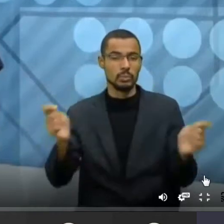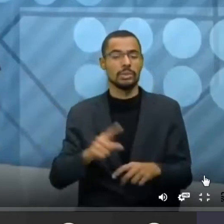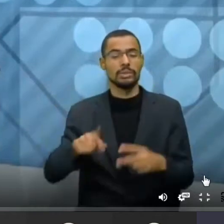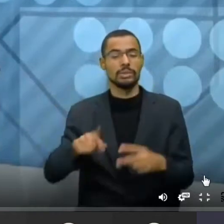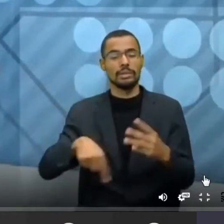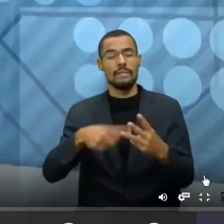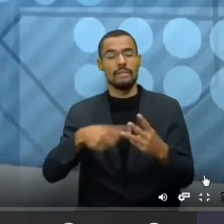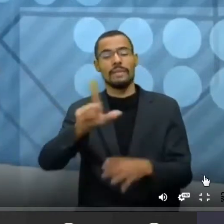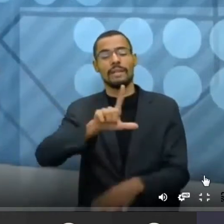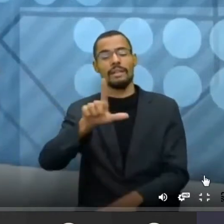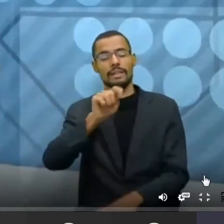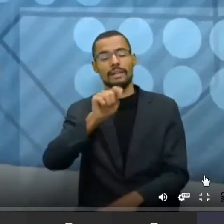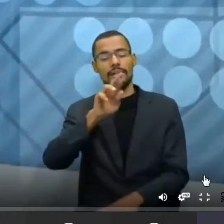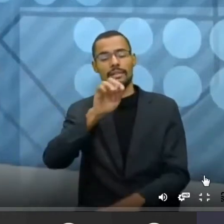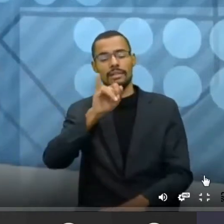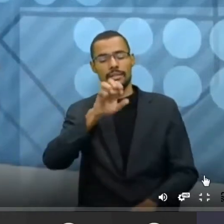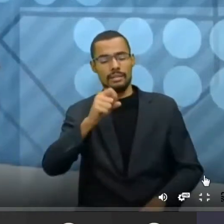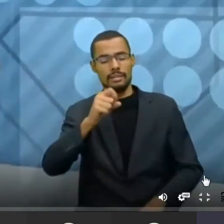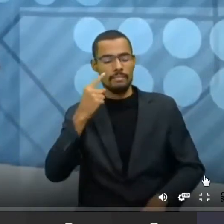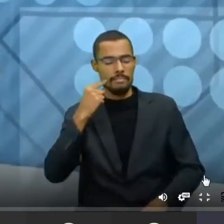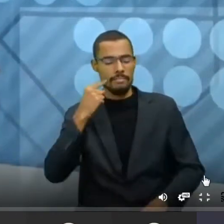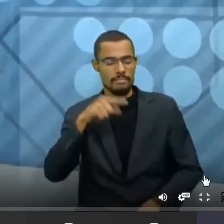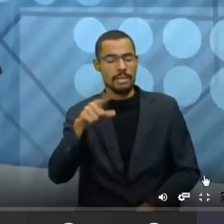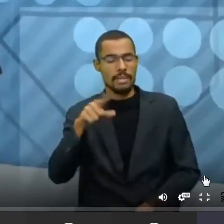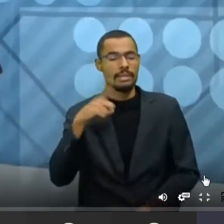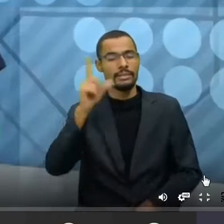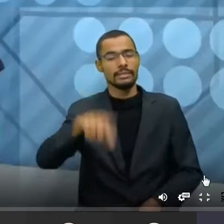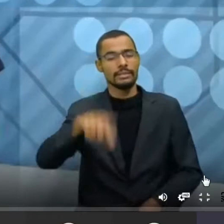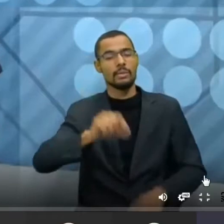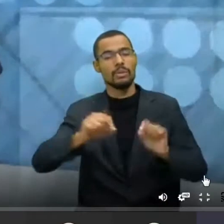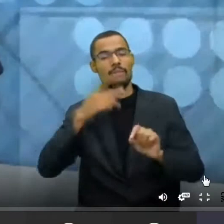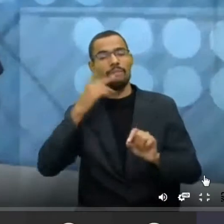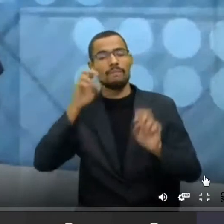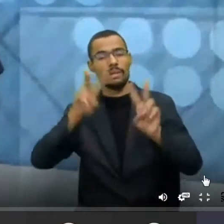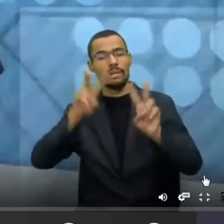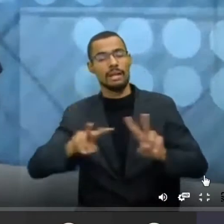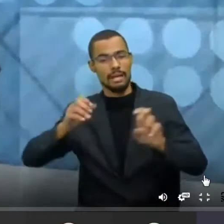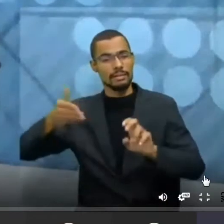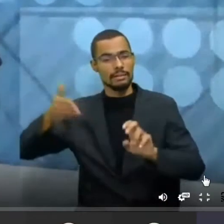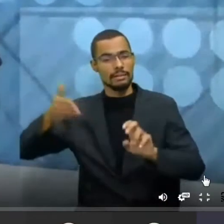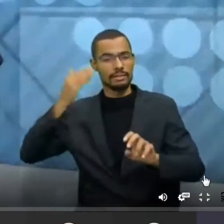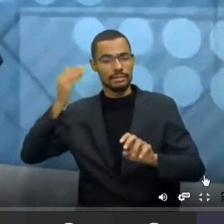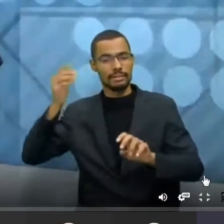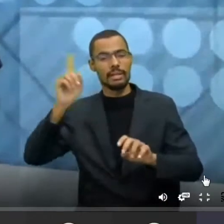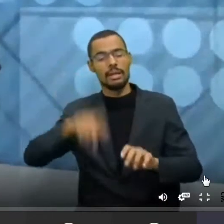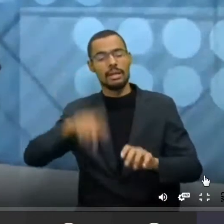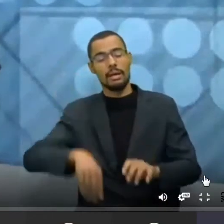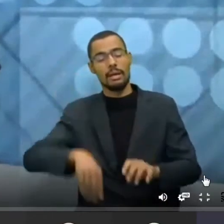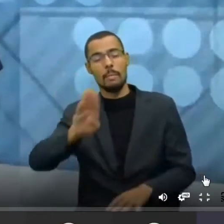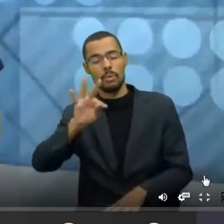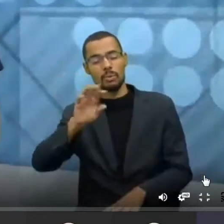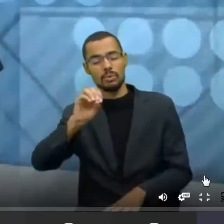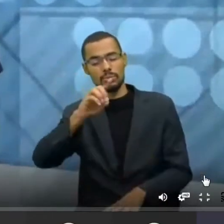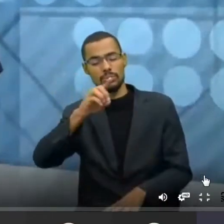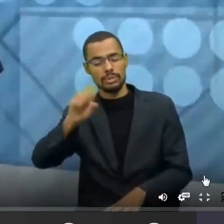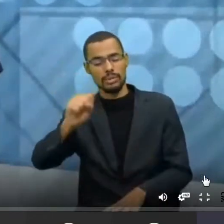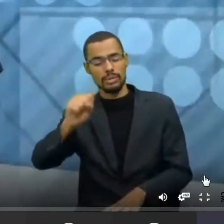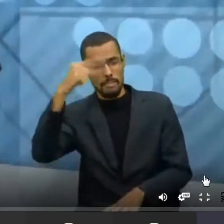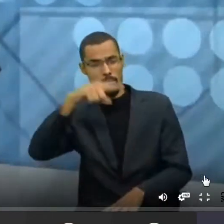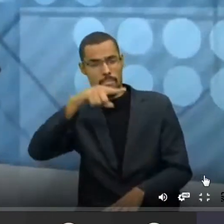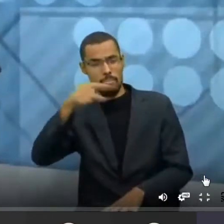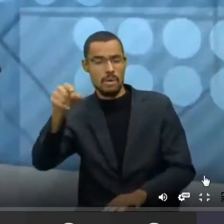Nas laterais, em geral, dos cortes, a gente tem aquelas regiões que eu falei de botões gustatórios. Então, são estruturas que